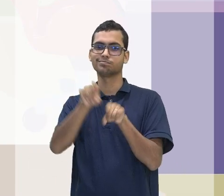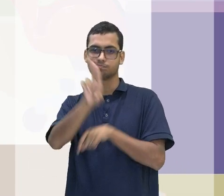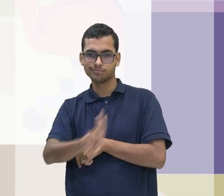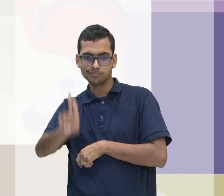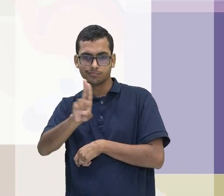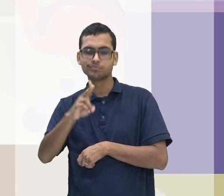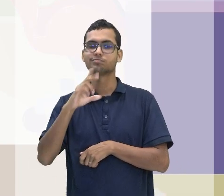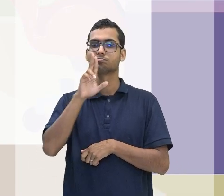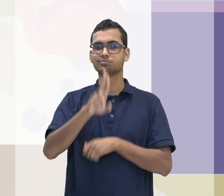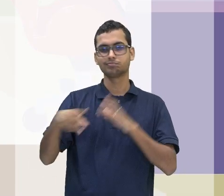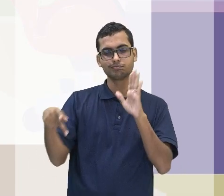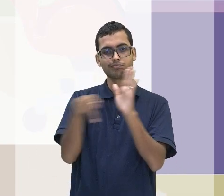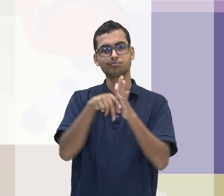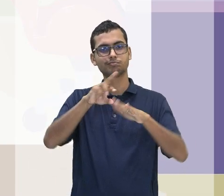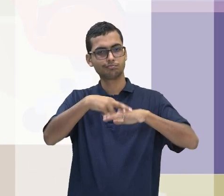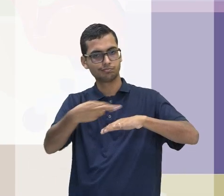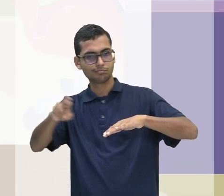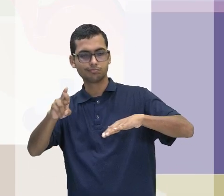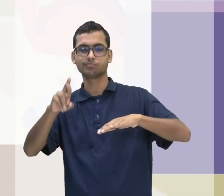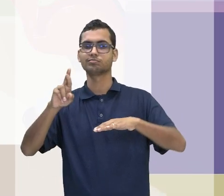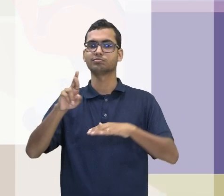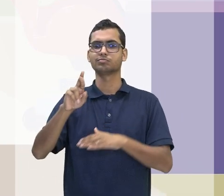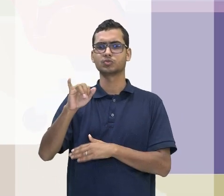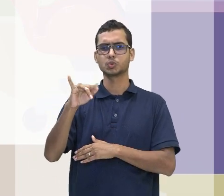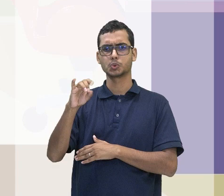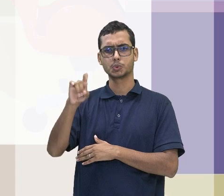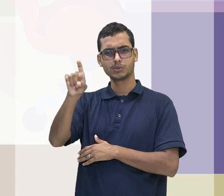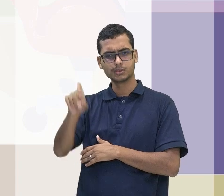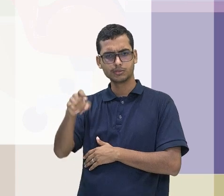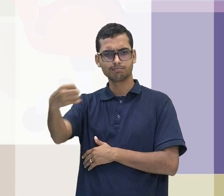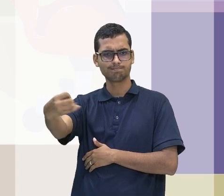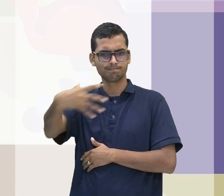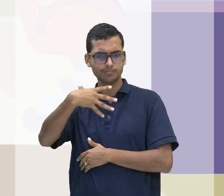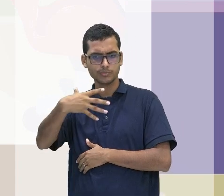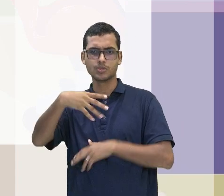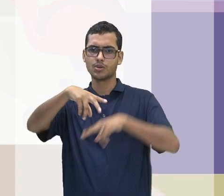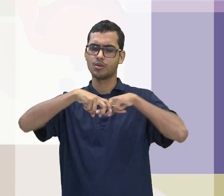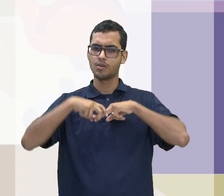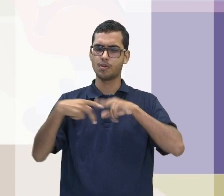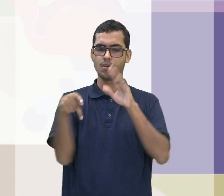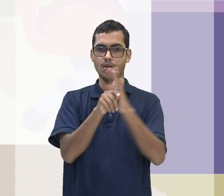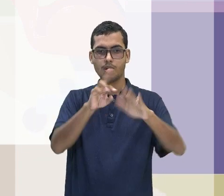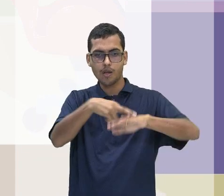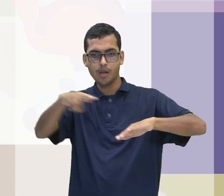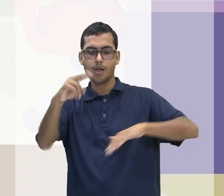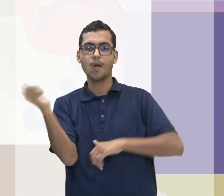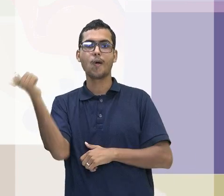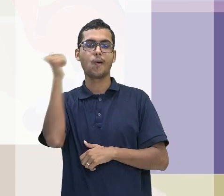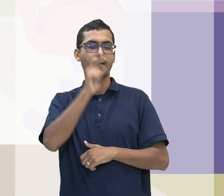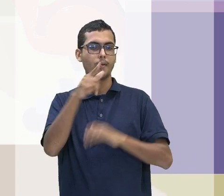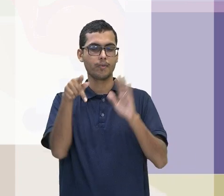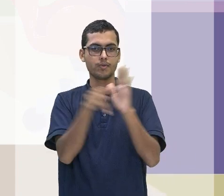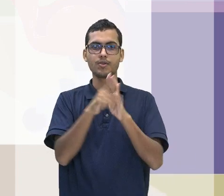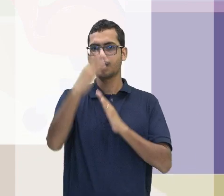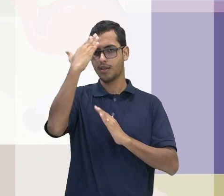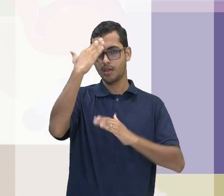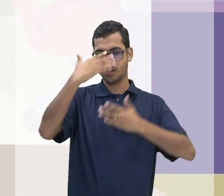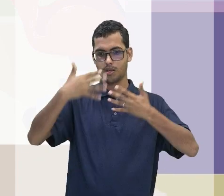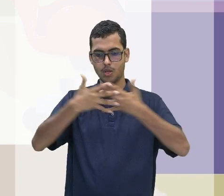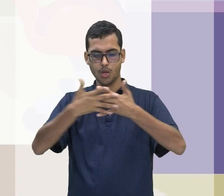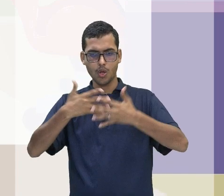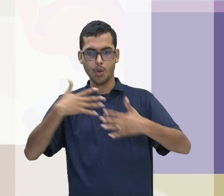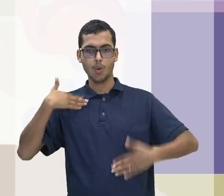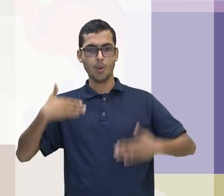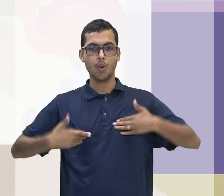essa radiação. Já que a radiação do raio-x consegue atravessar os tecidos do